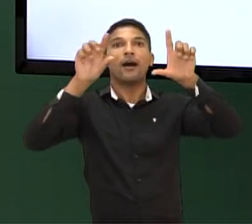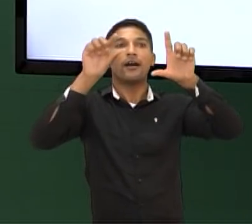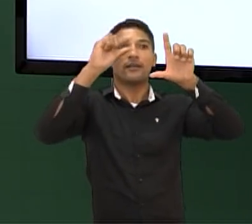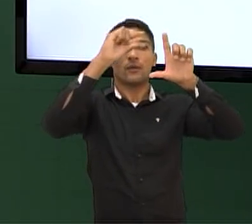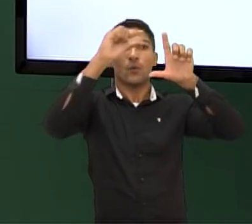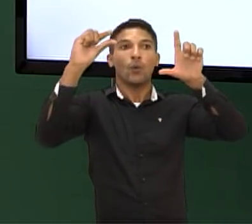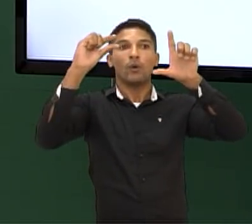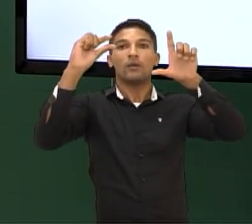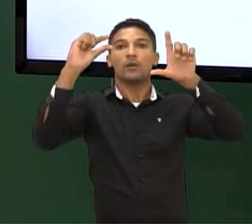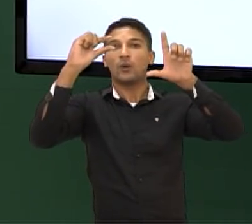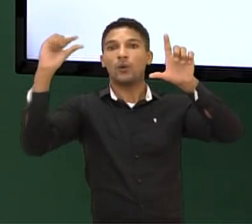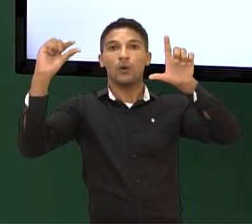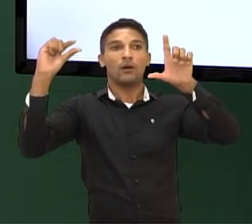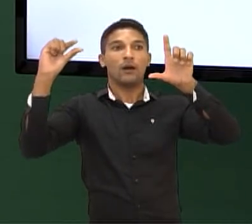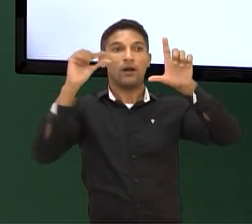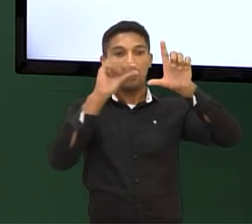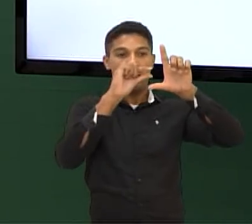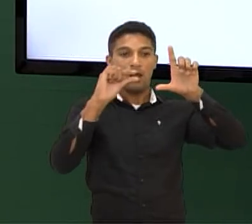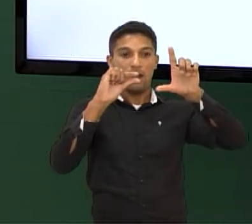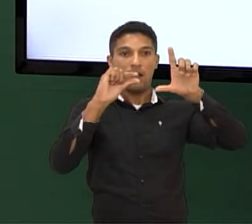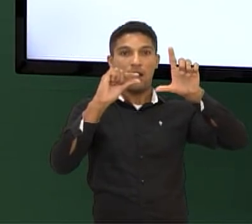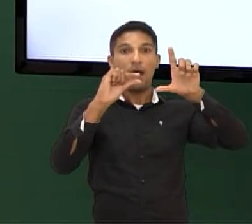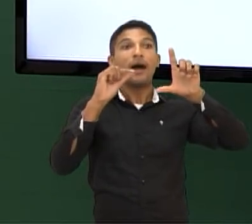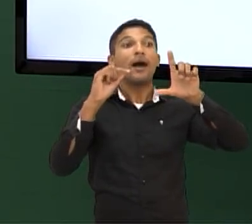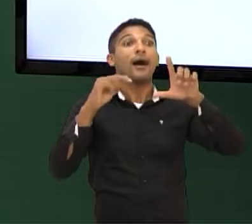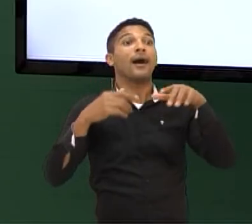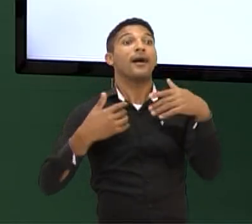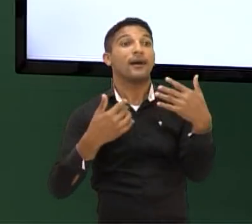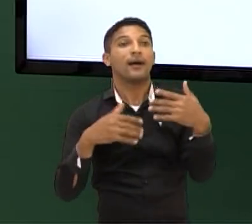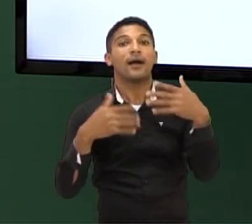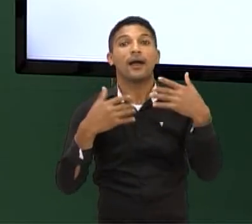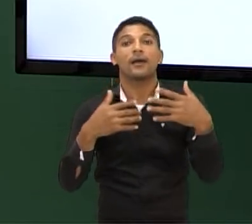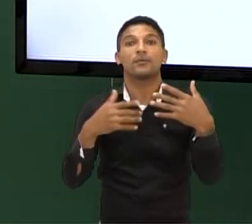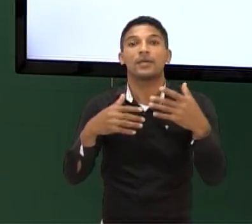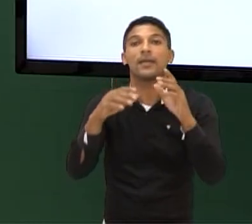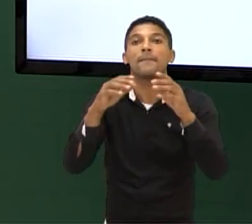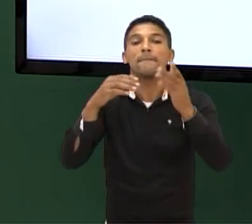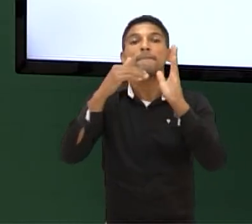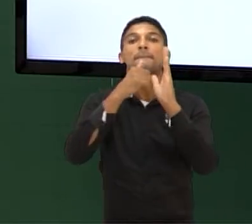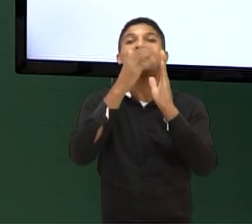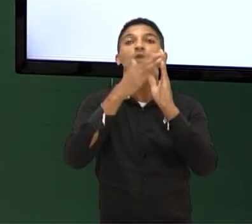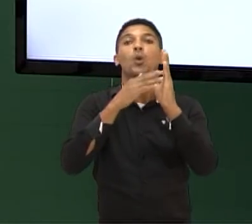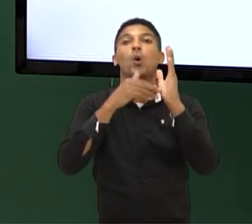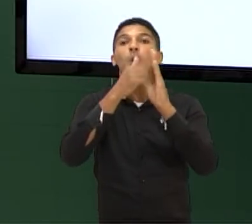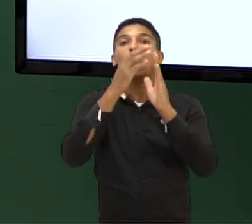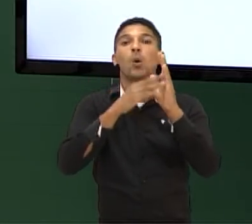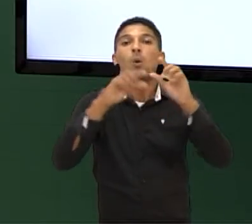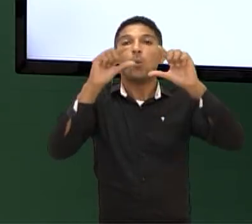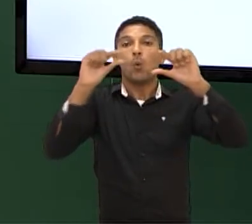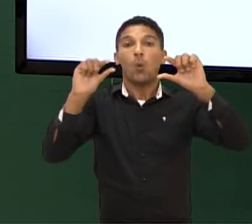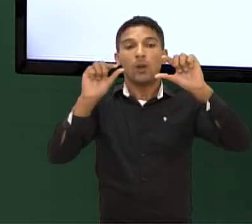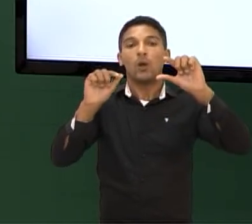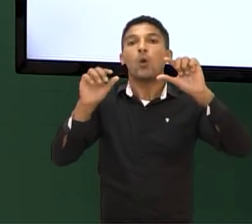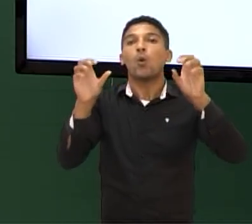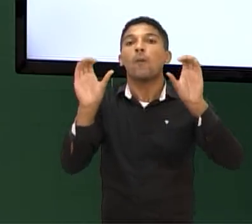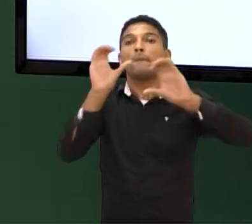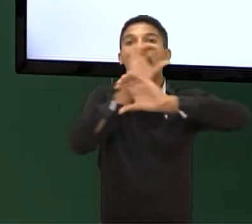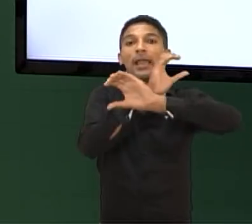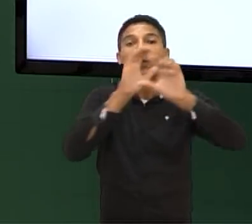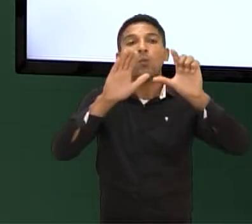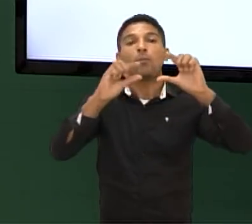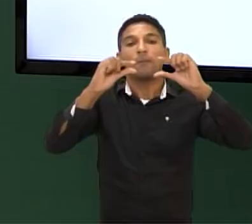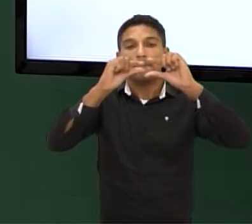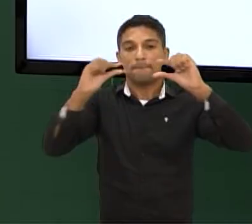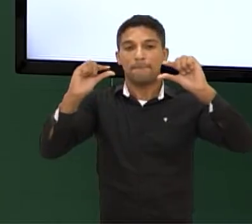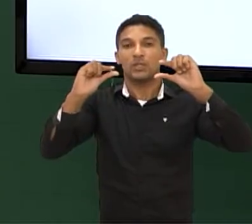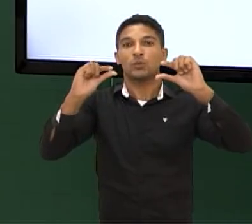ele? Olha, ele vai ser o numerador da minha parte fracionária. Olha o 1 onde que veio aqui. E em